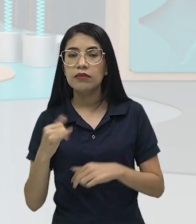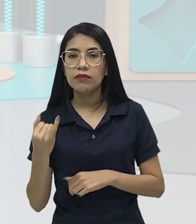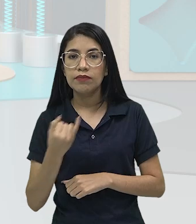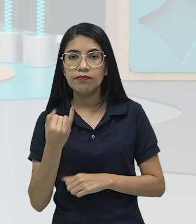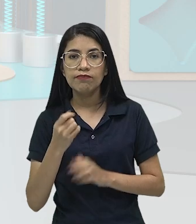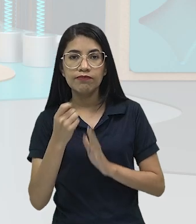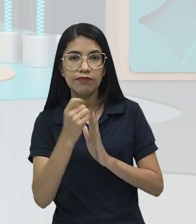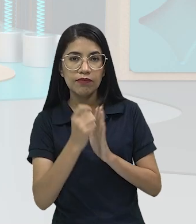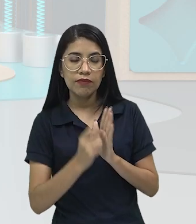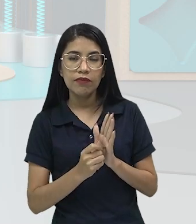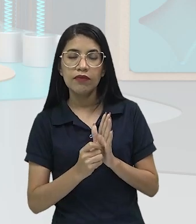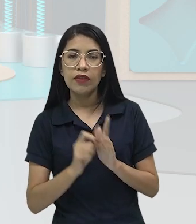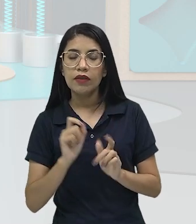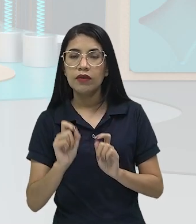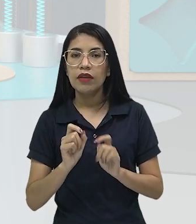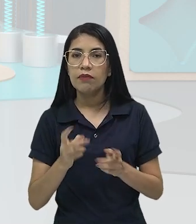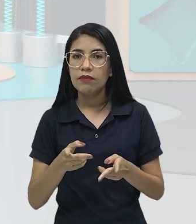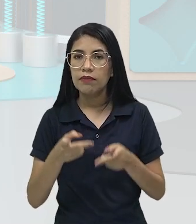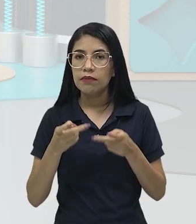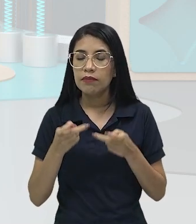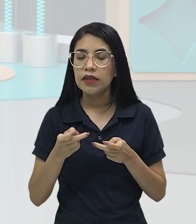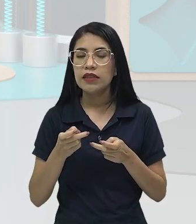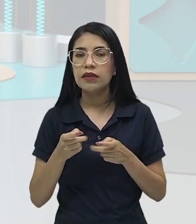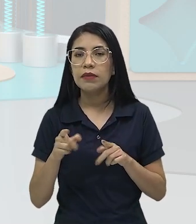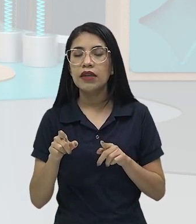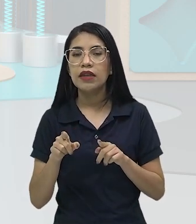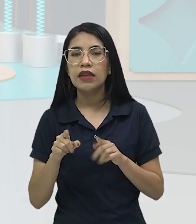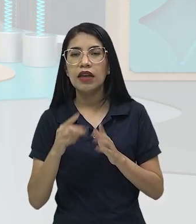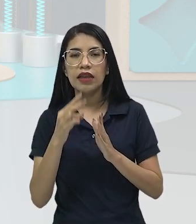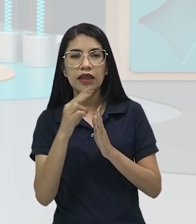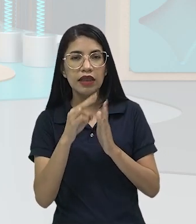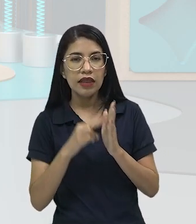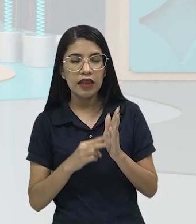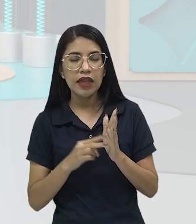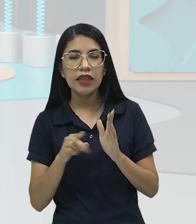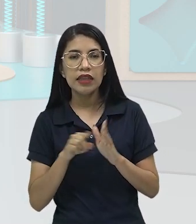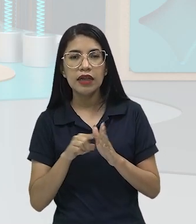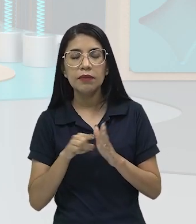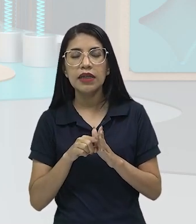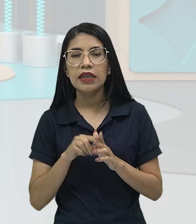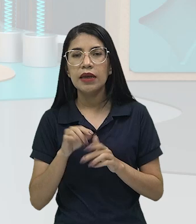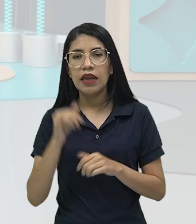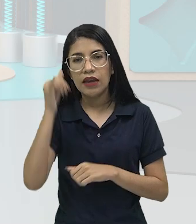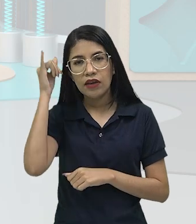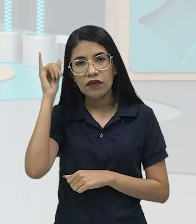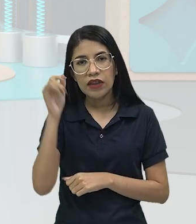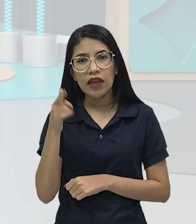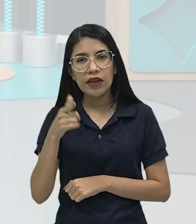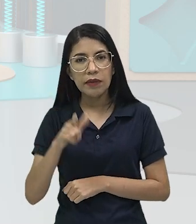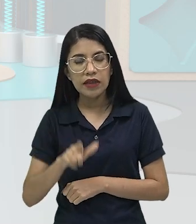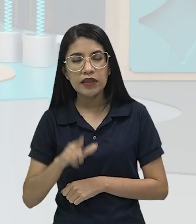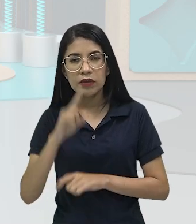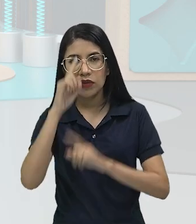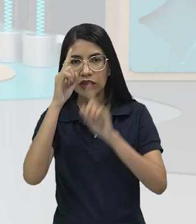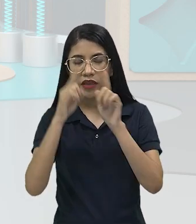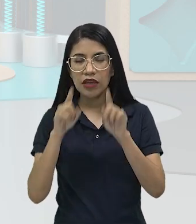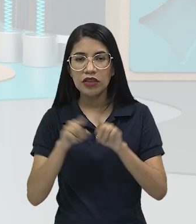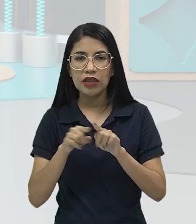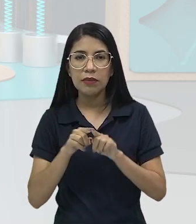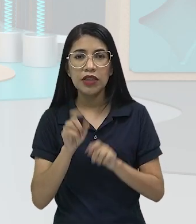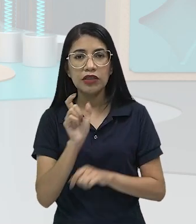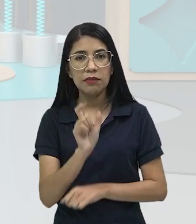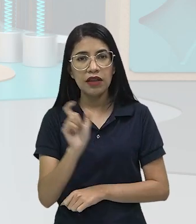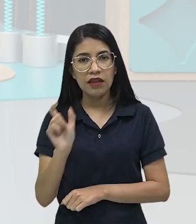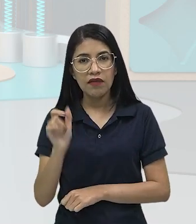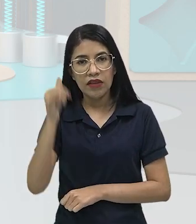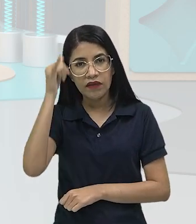escrever de você se dar conta, observar e revisar para que não haja uma repetição tanto de ideias quanto de